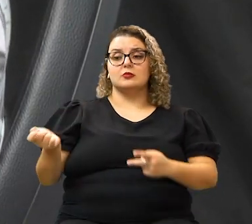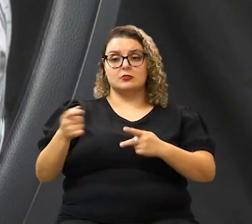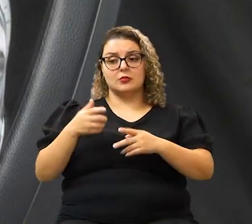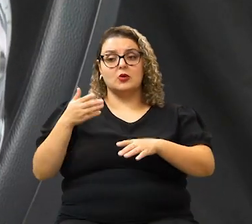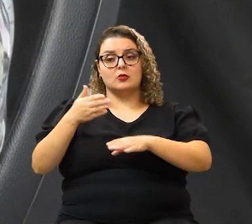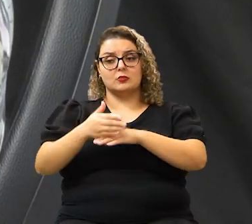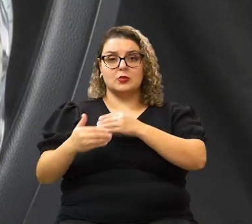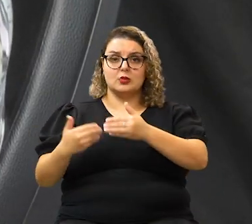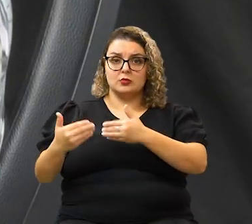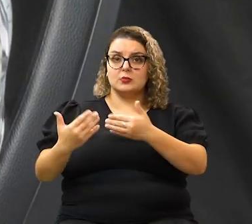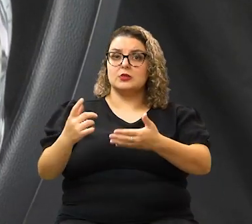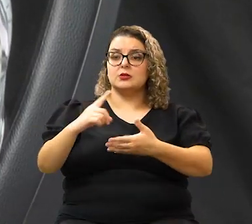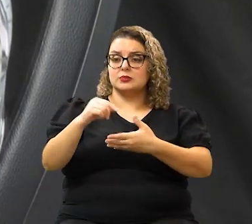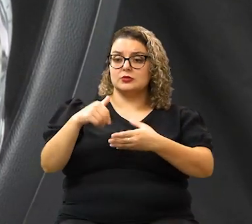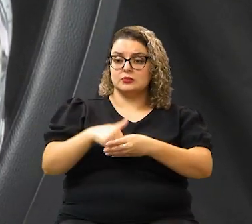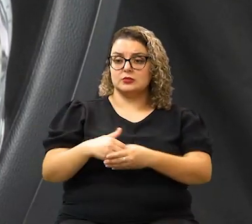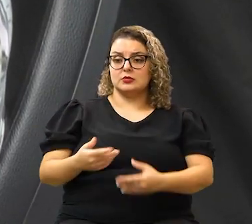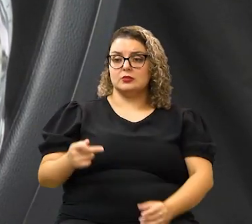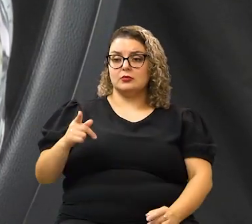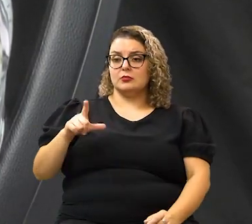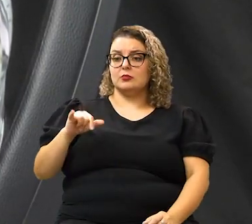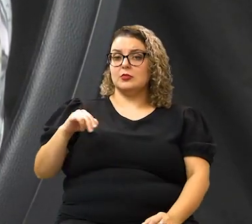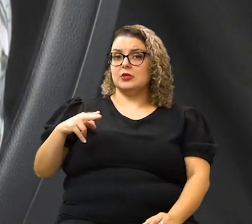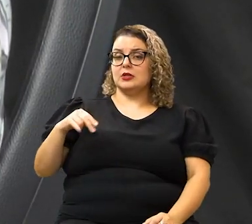era candidato a